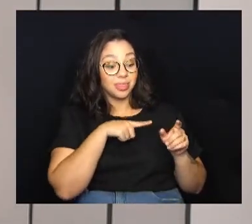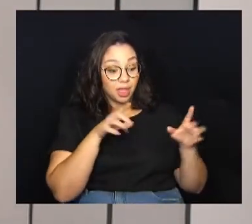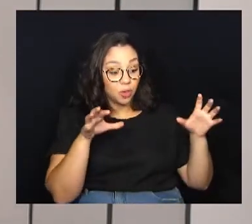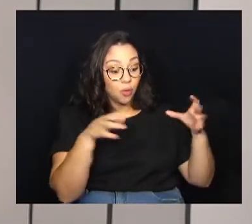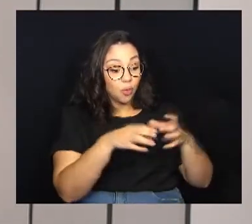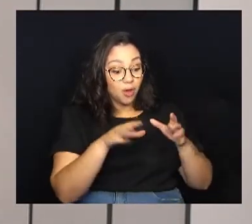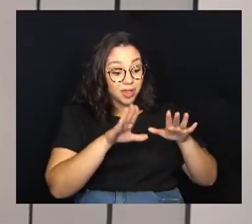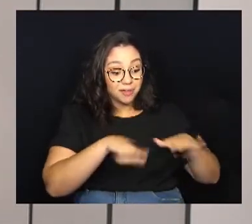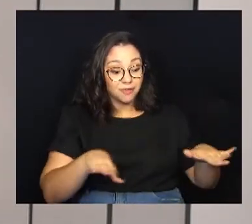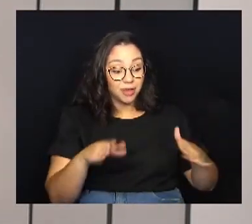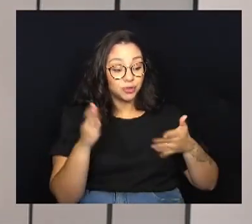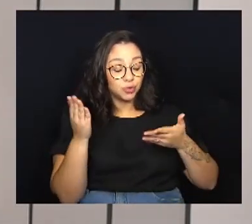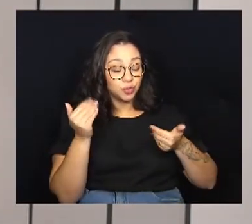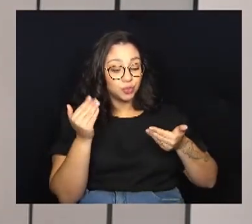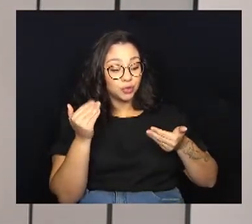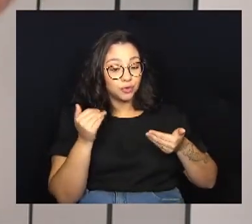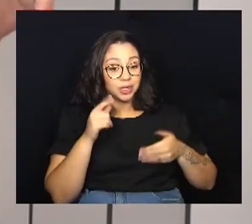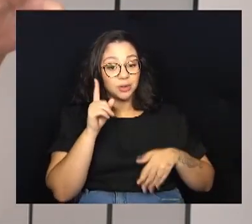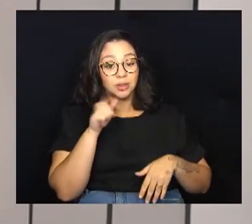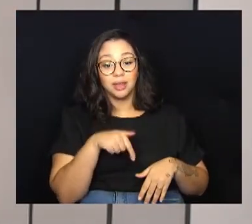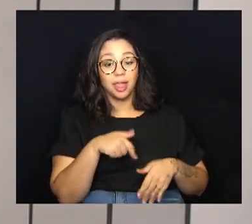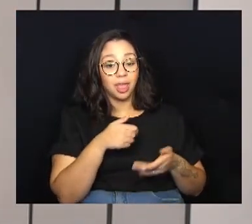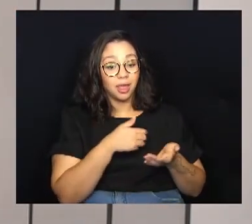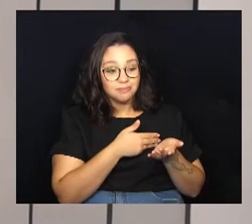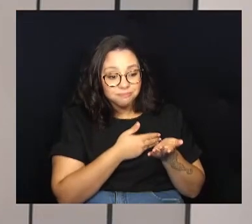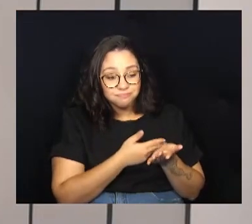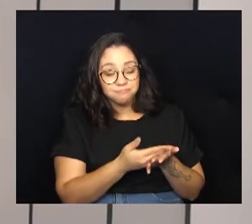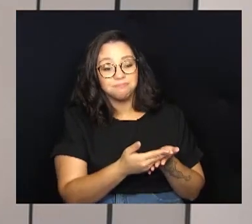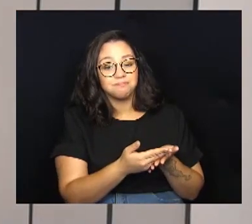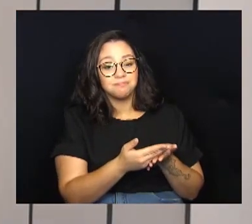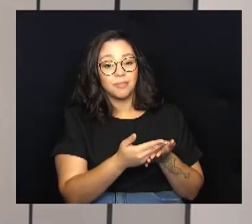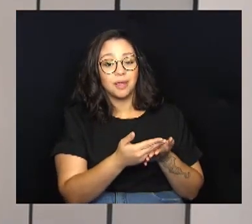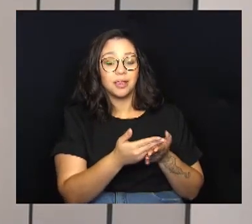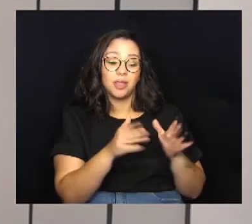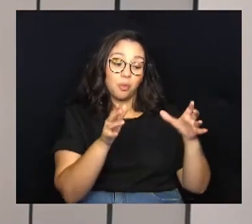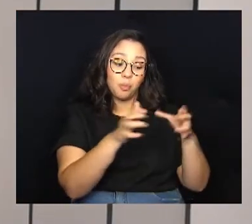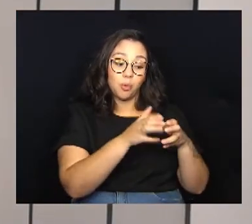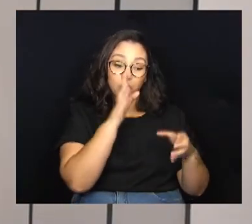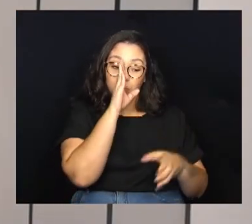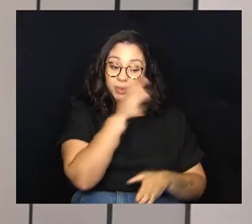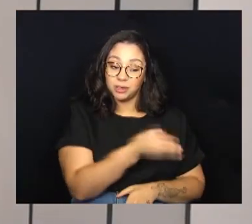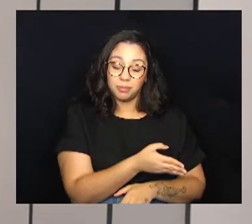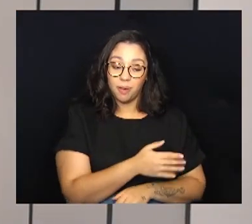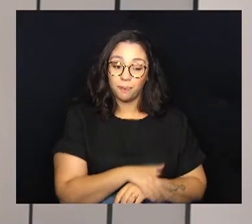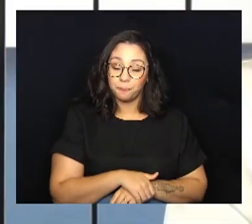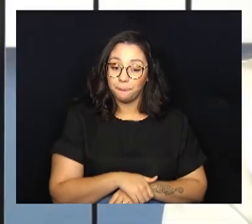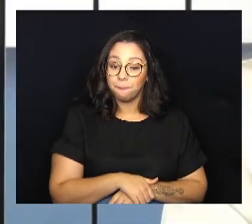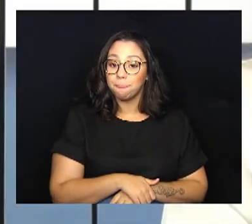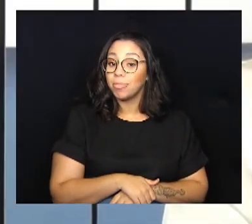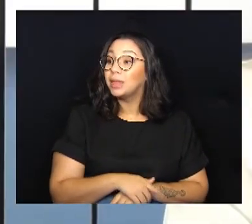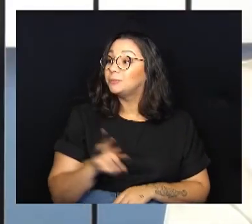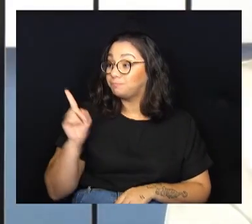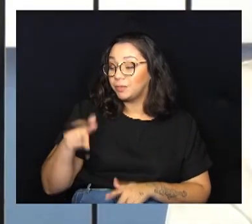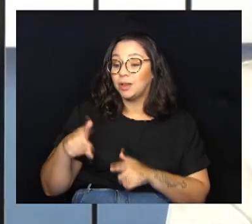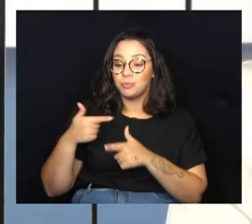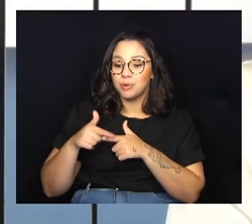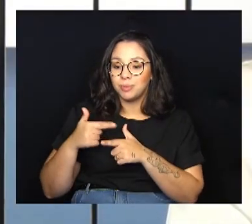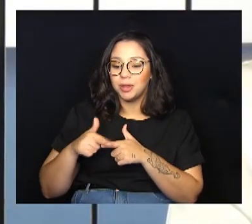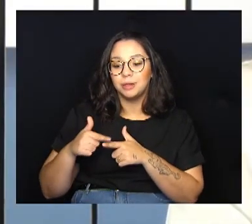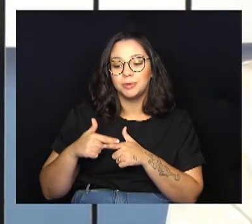dela é mais rápido. Agora, Vinícius, em relação a quando se fala em Cracolândia, todo mundo lembra da questão do crack, que já foi amplamente dito. Para a gente fazer